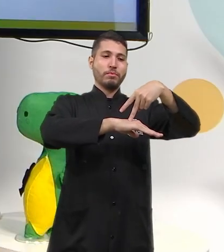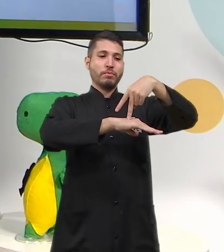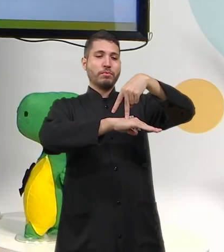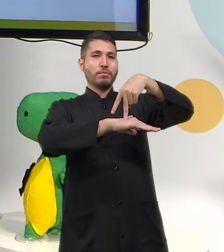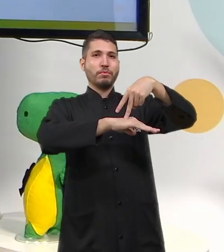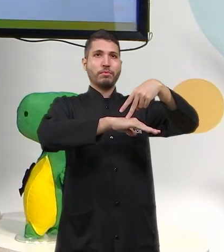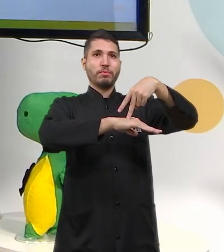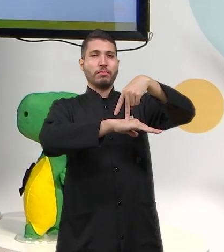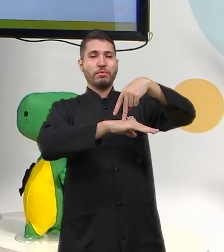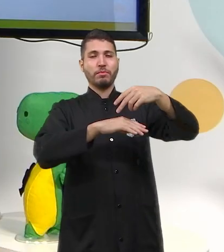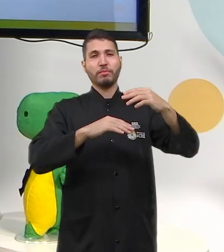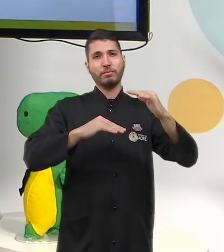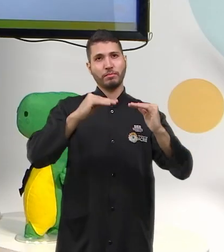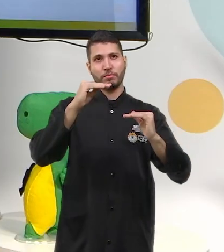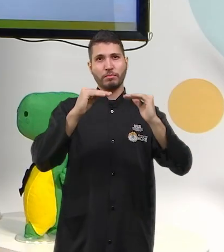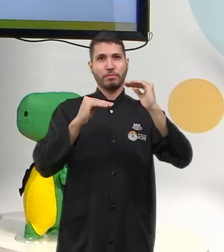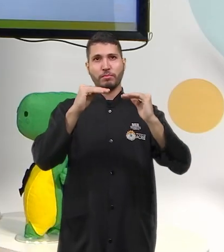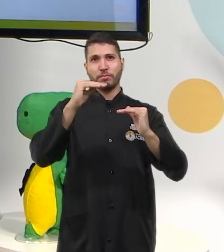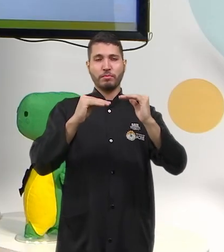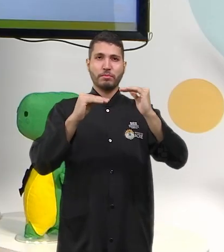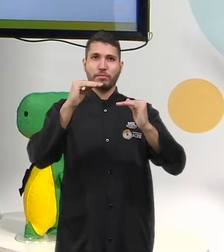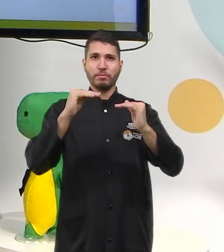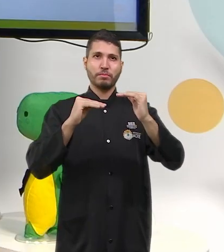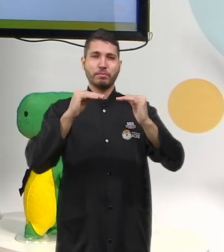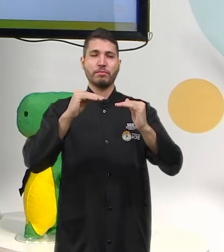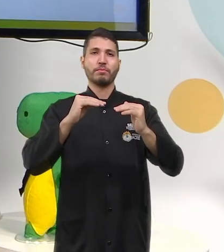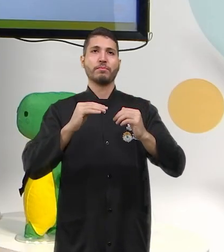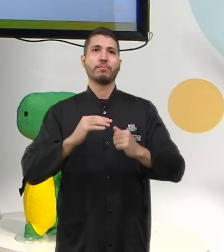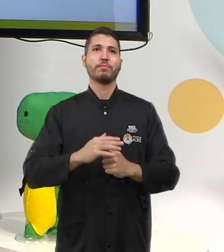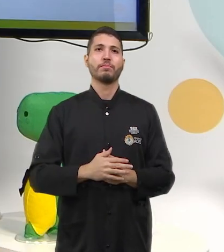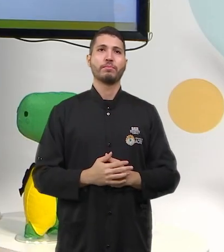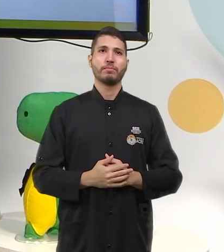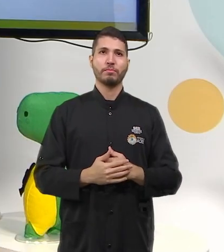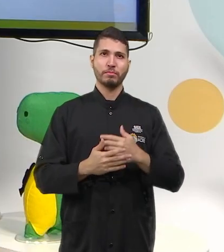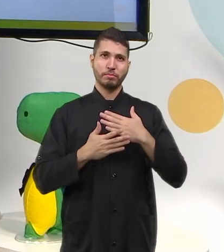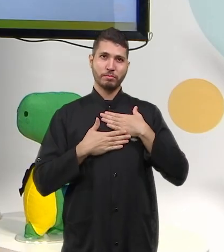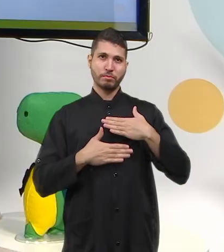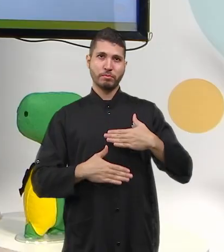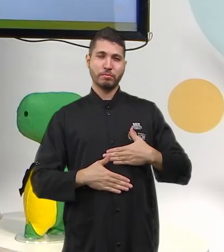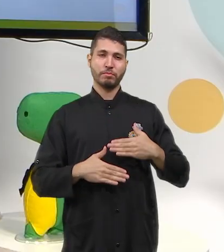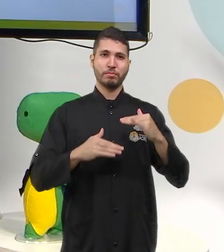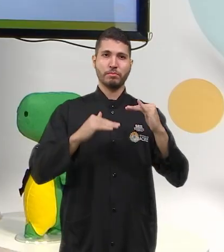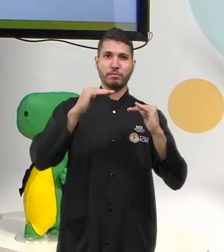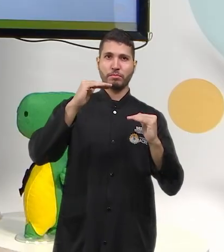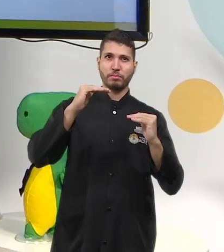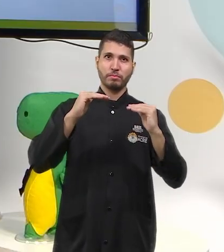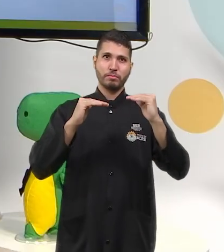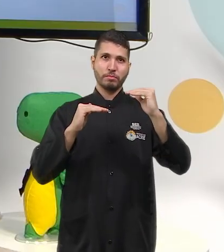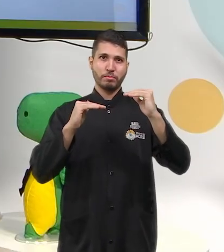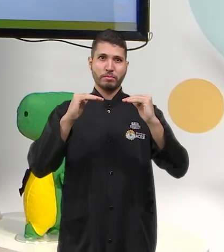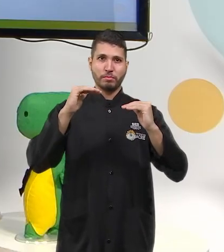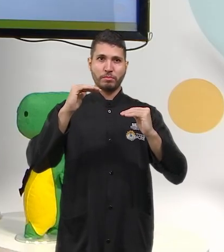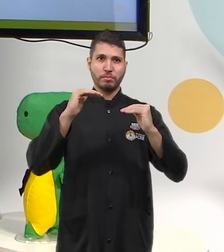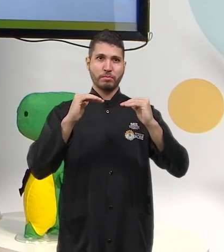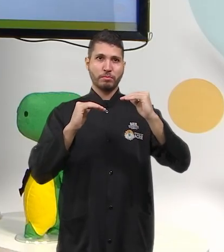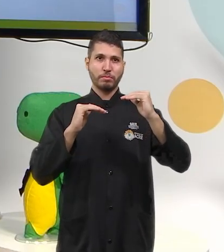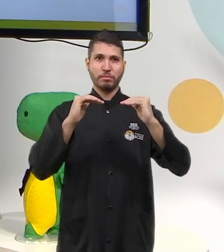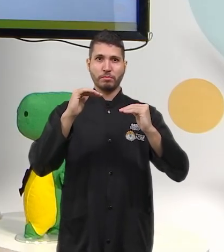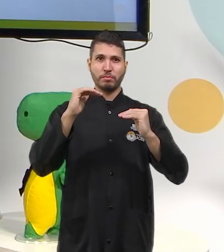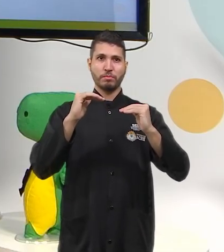uma questão do eixo, né? O eixo central corporal. E aí pode ser um equilíbrio em dinâmico. Por